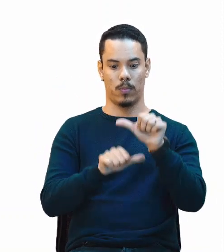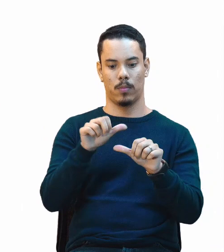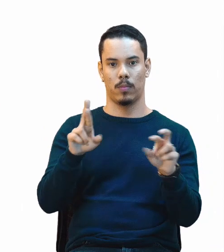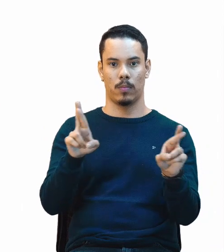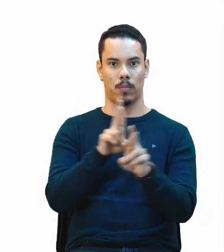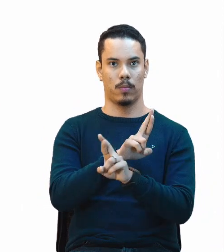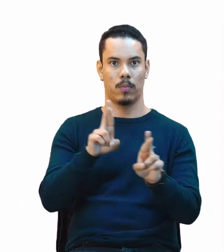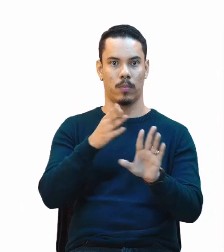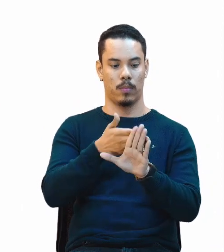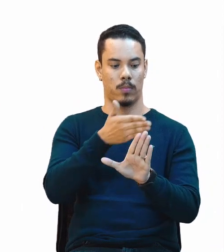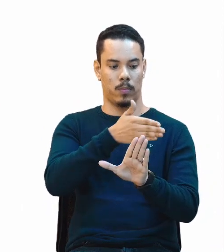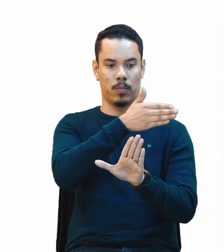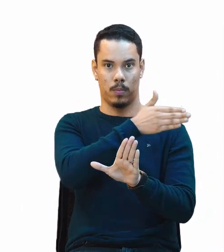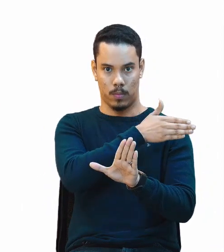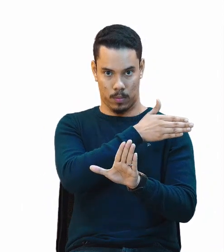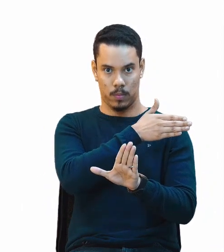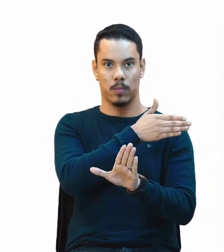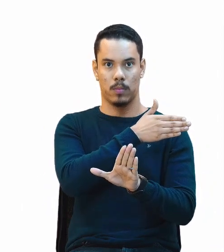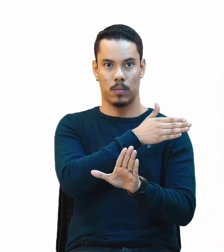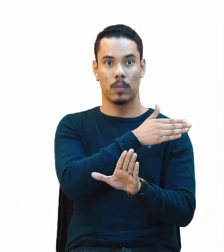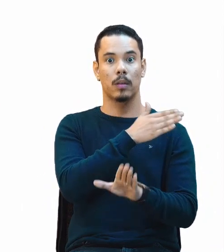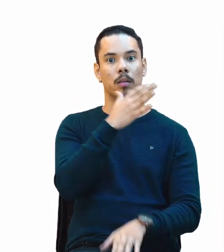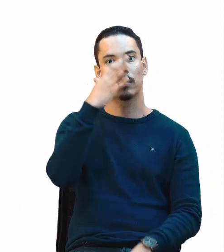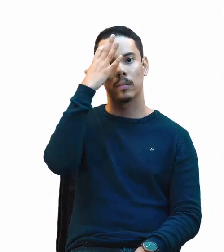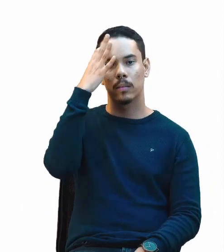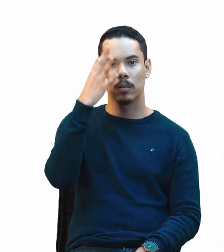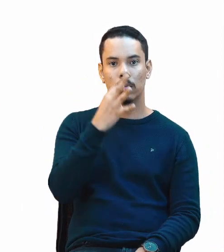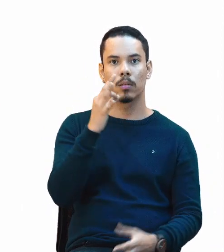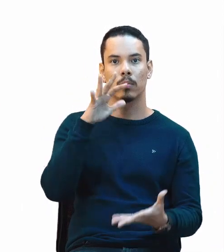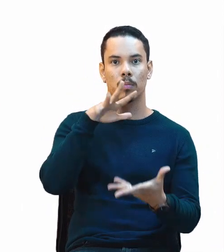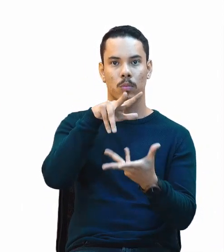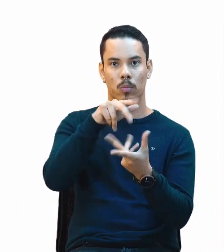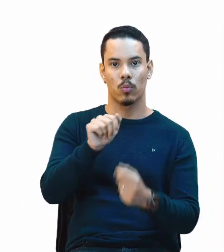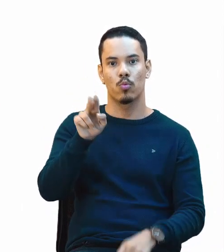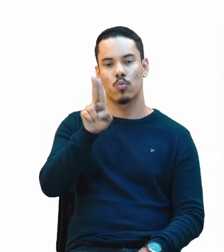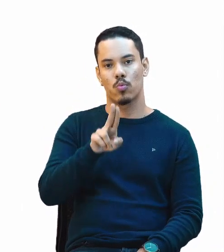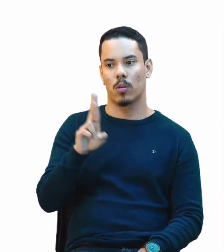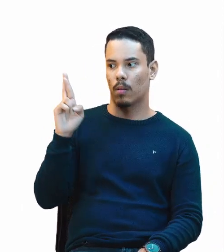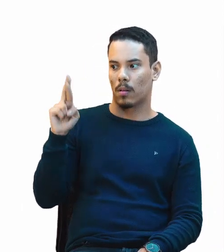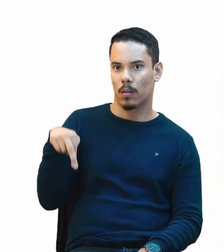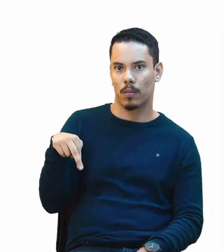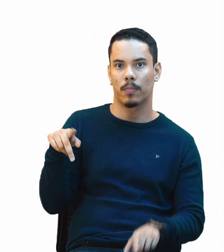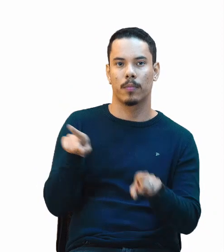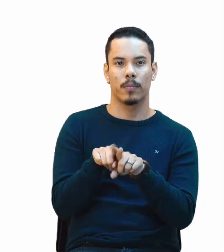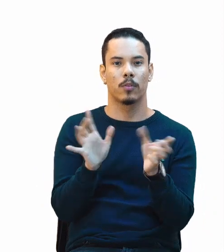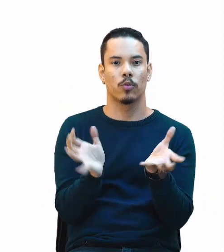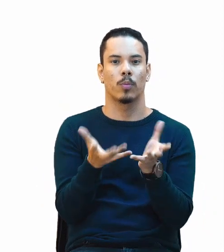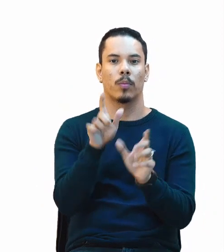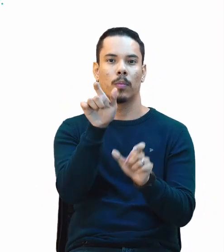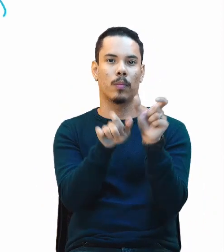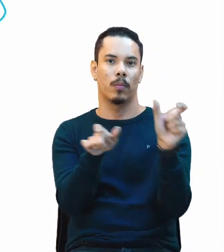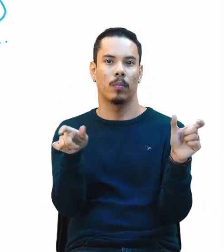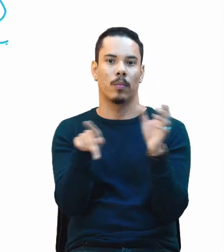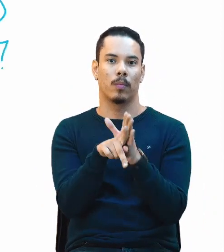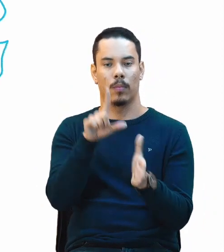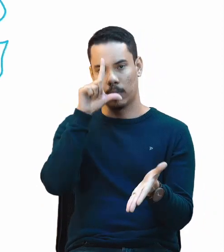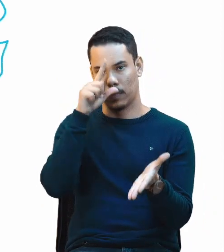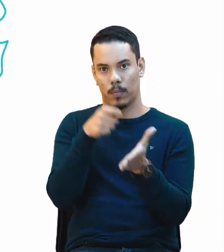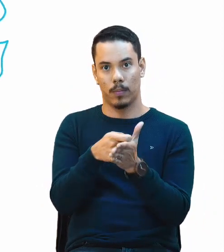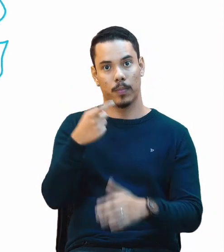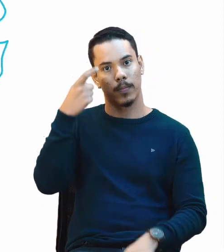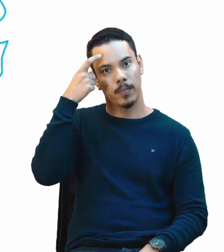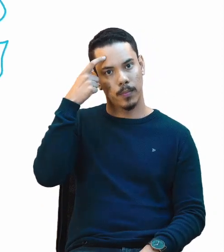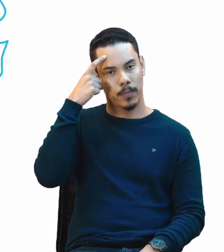passado. Tentaram entender o mundo com o uso da razão, estimular as pessoas à atitude de pensar. Veja que